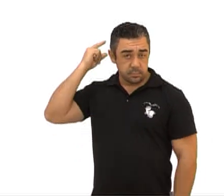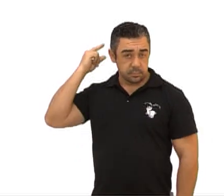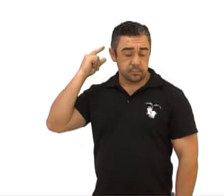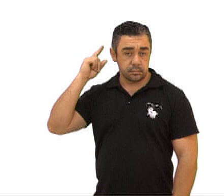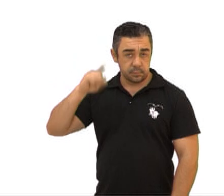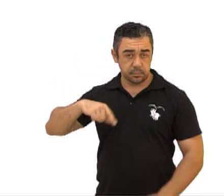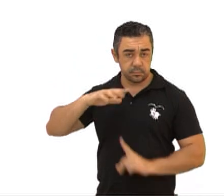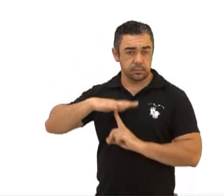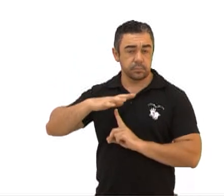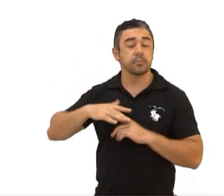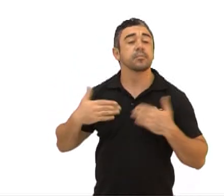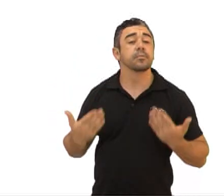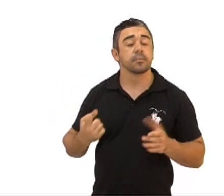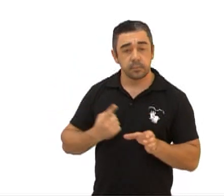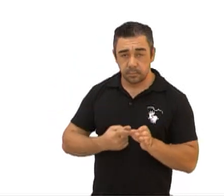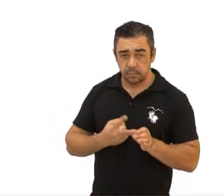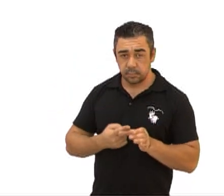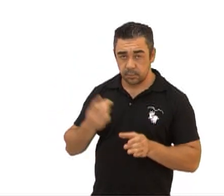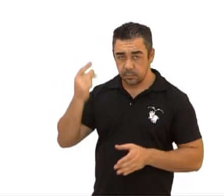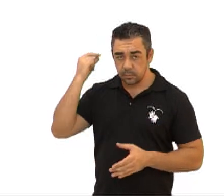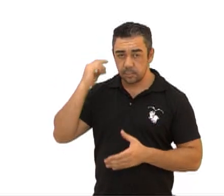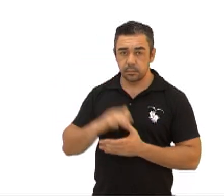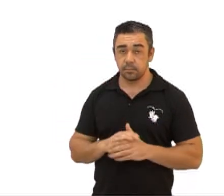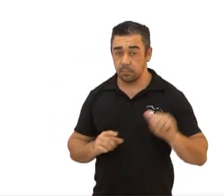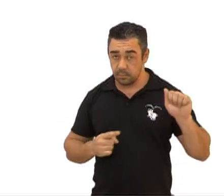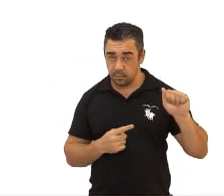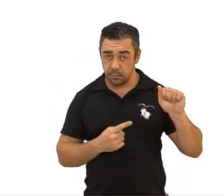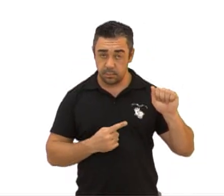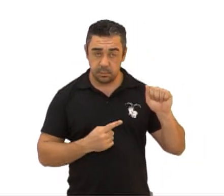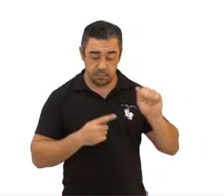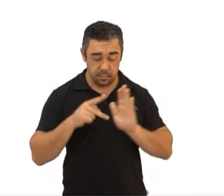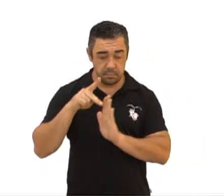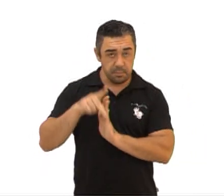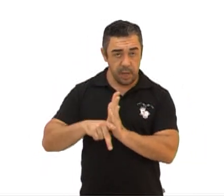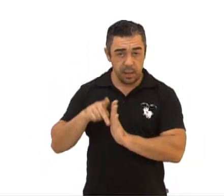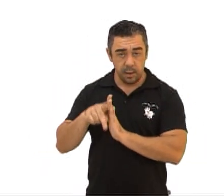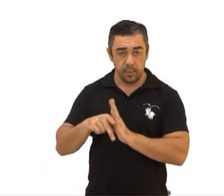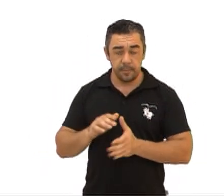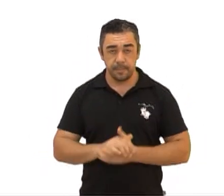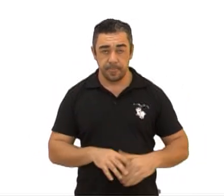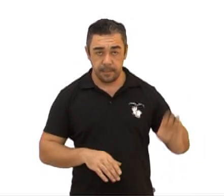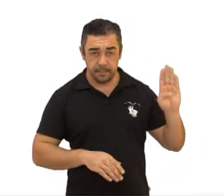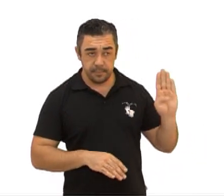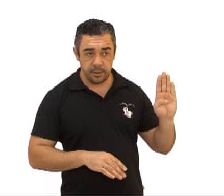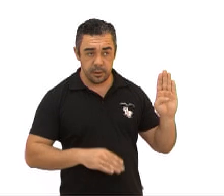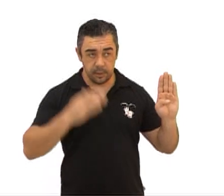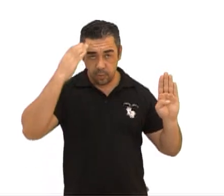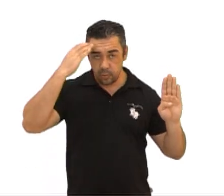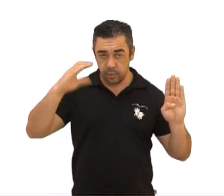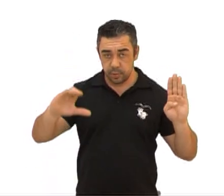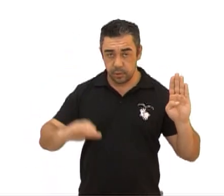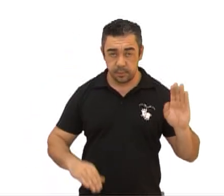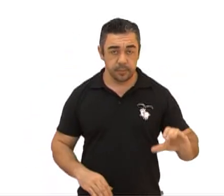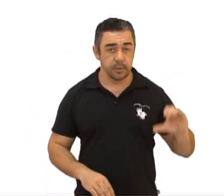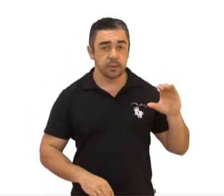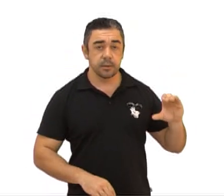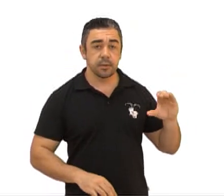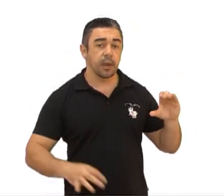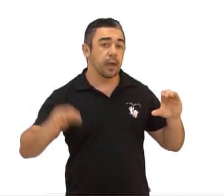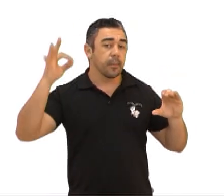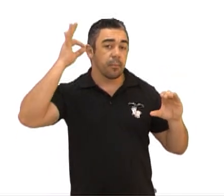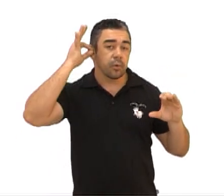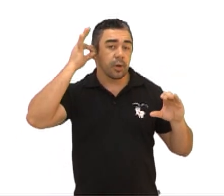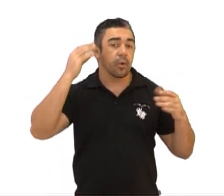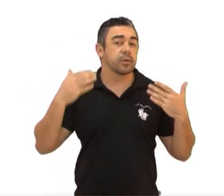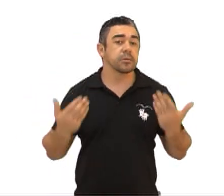Paraná, qual que é a cidade mais antiga do estado do Paraná? Letra A, Paranaguá, letra B, Curitiba, ou letra C,